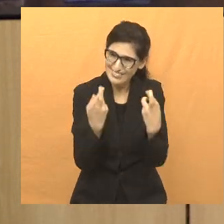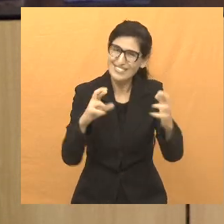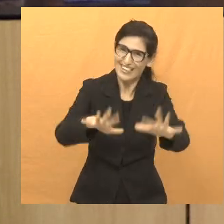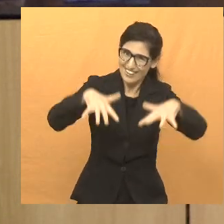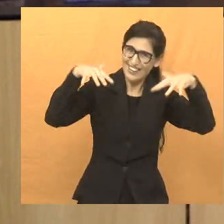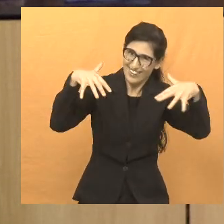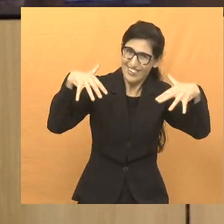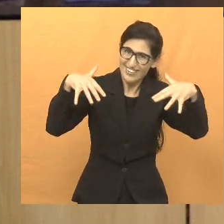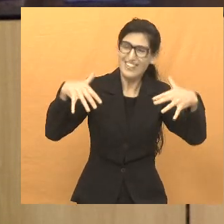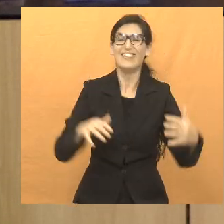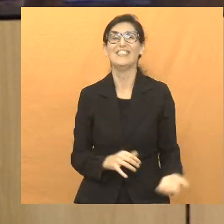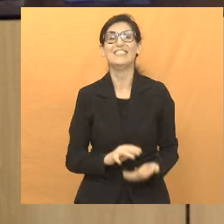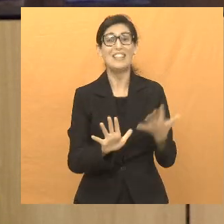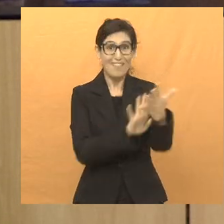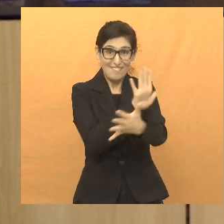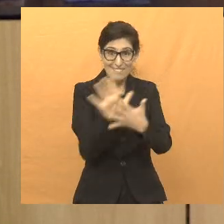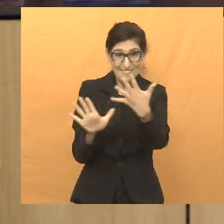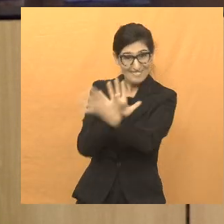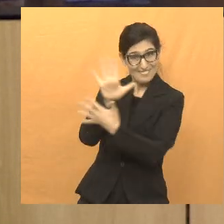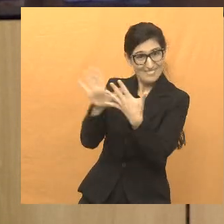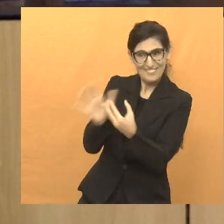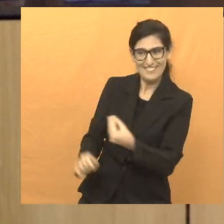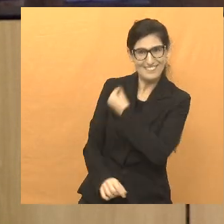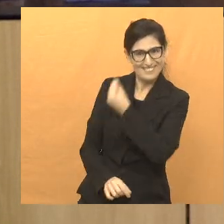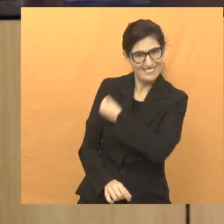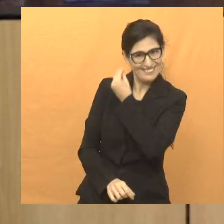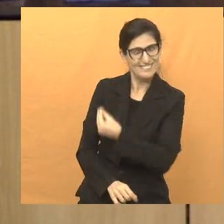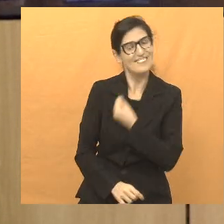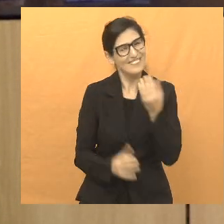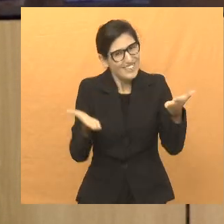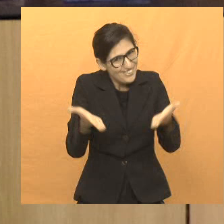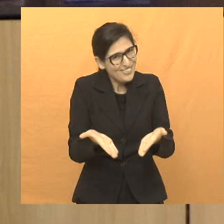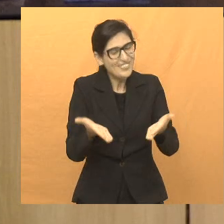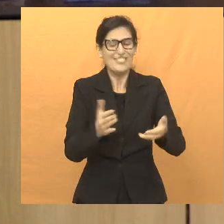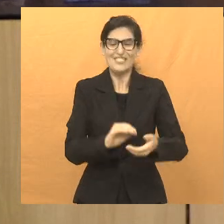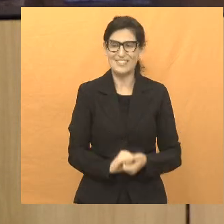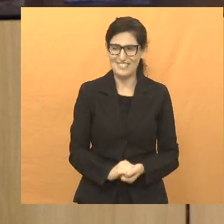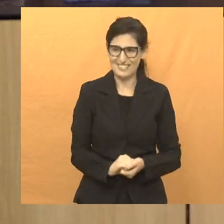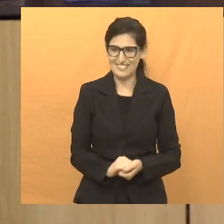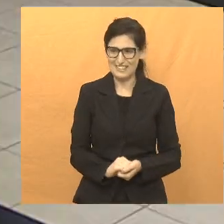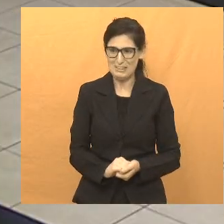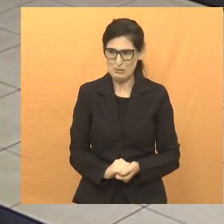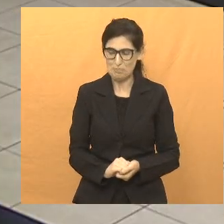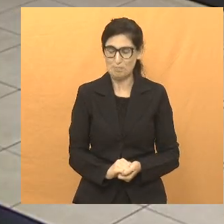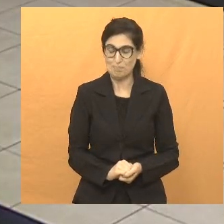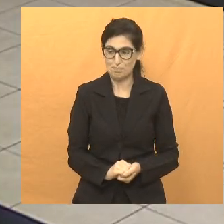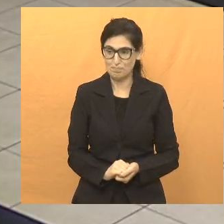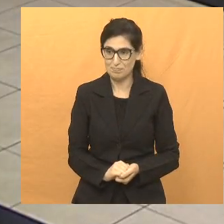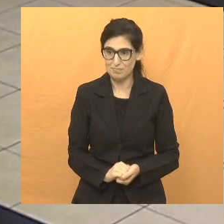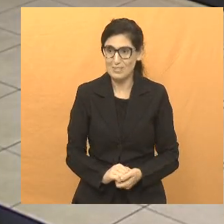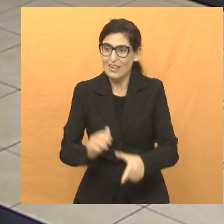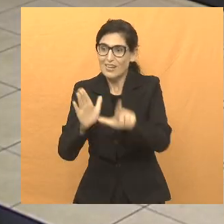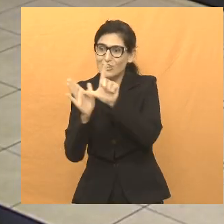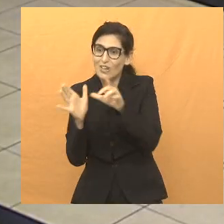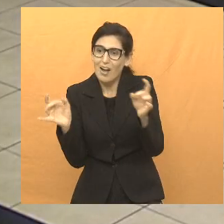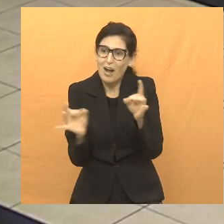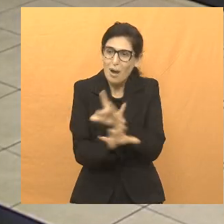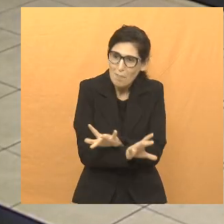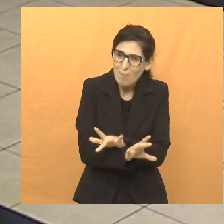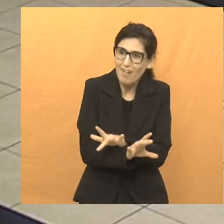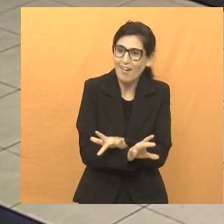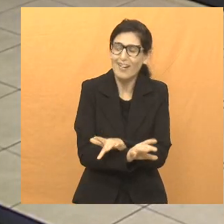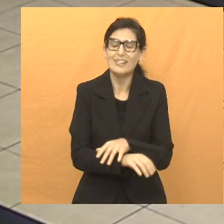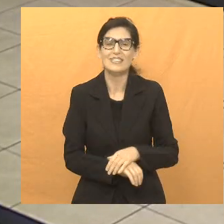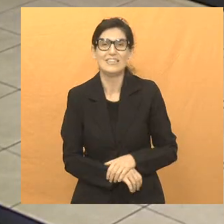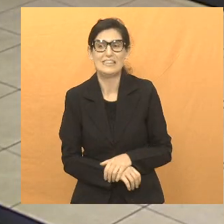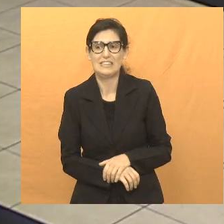sessão através da transmissão de Libras. E antes de encerrar, Derbal, eu queria falar é uma pena, né?